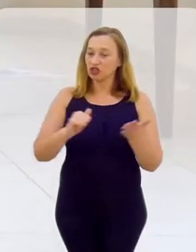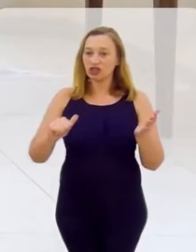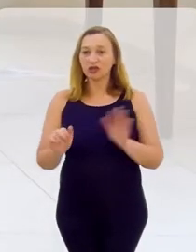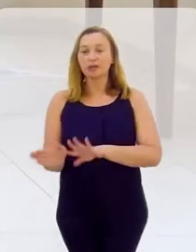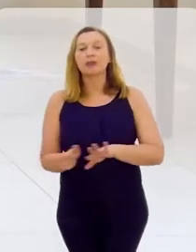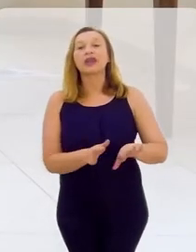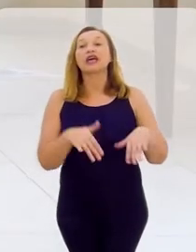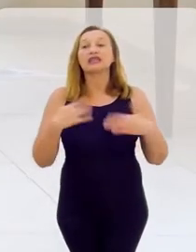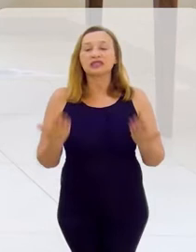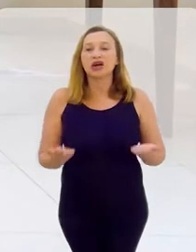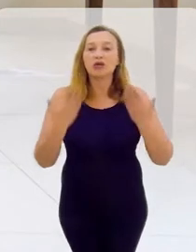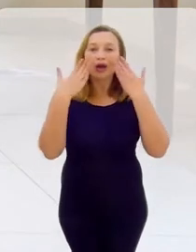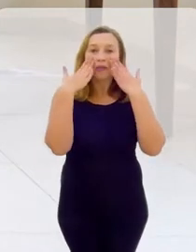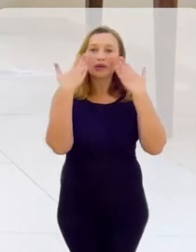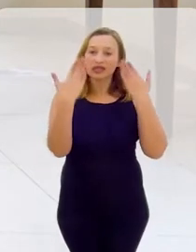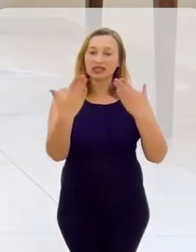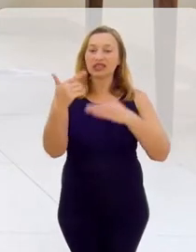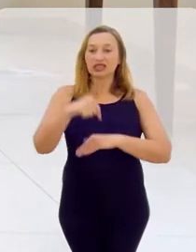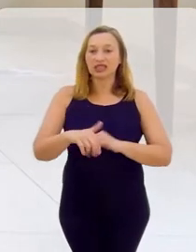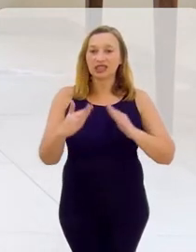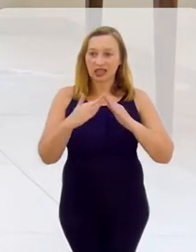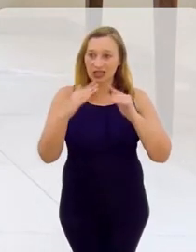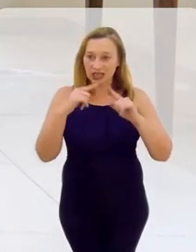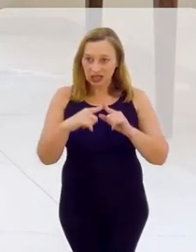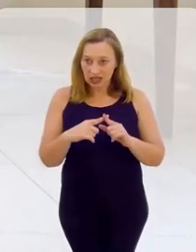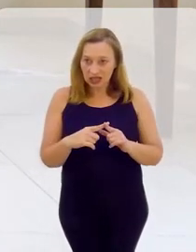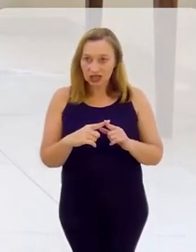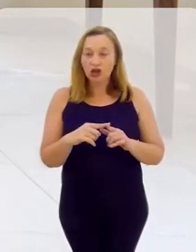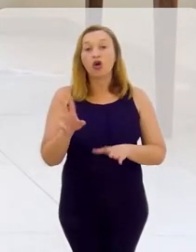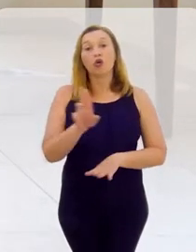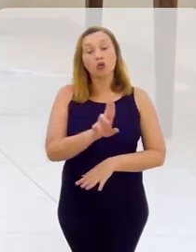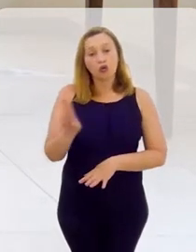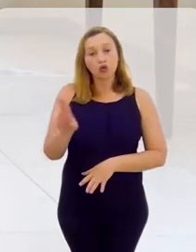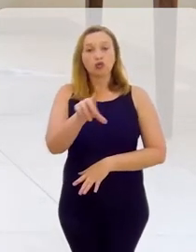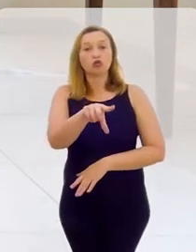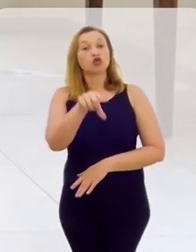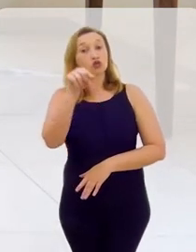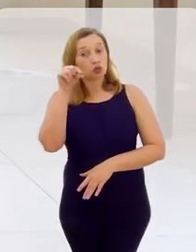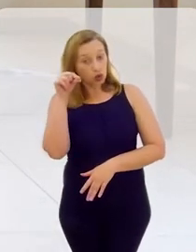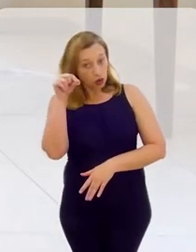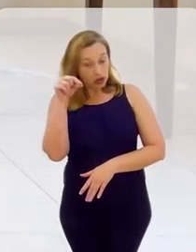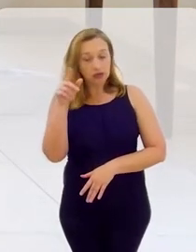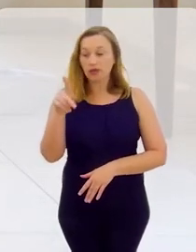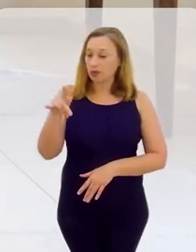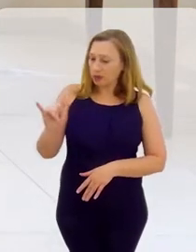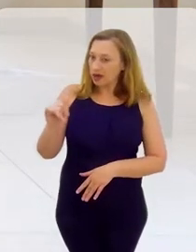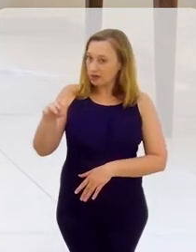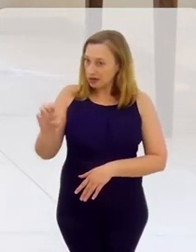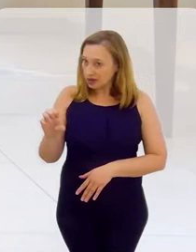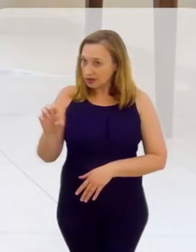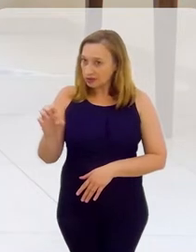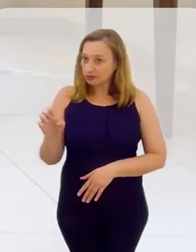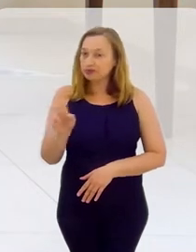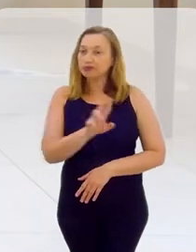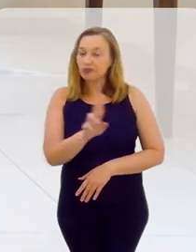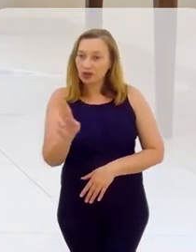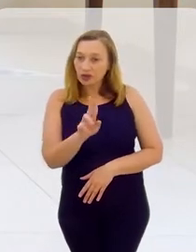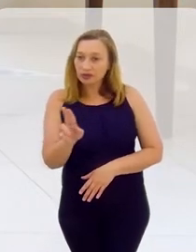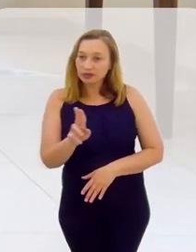pombo. Sem o pombo. Então ele é apresentado aqui na igreja Na com o congregação. nome escolhido pelos pais,